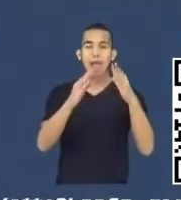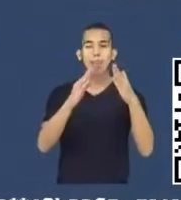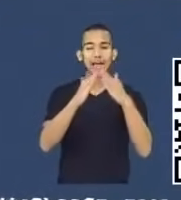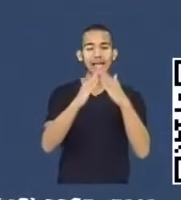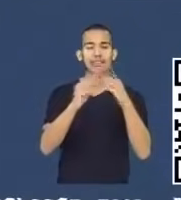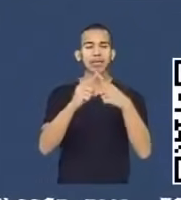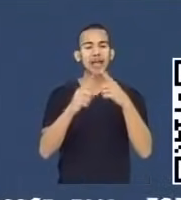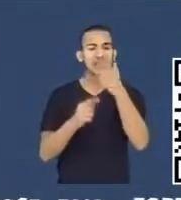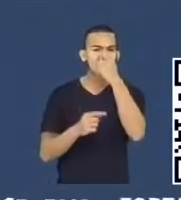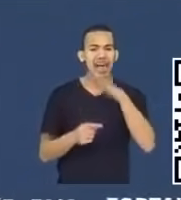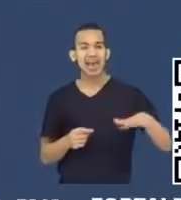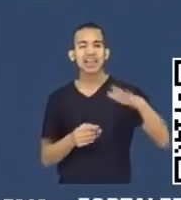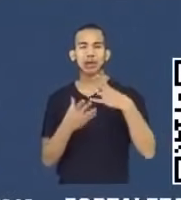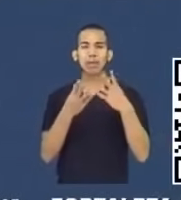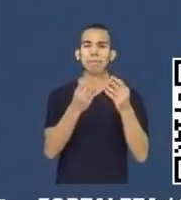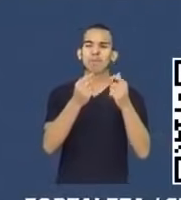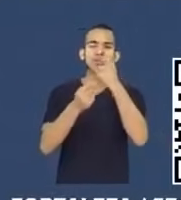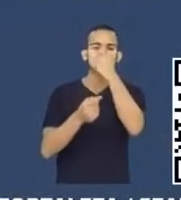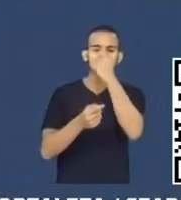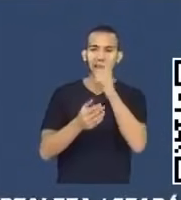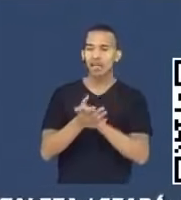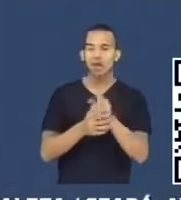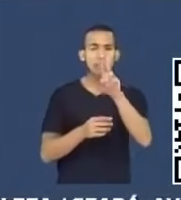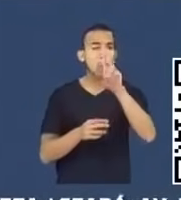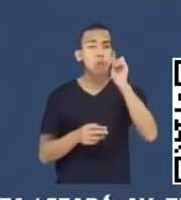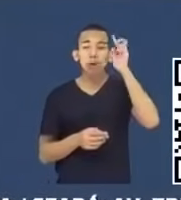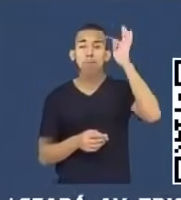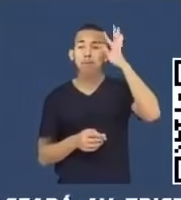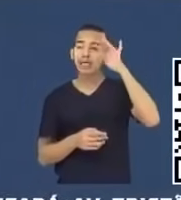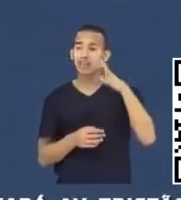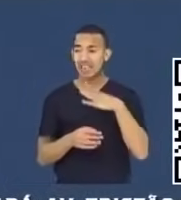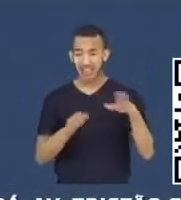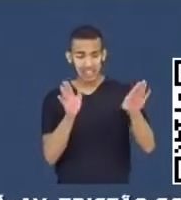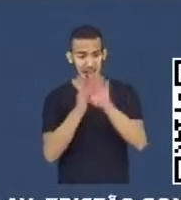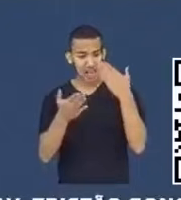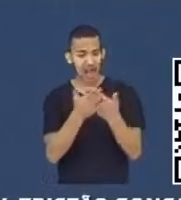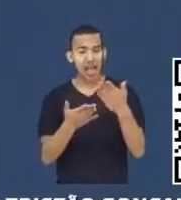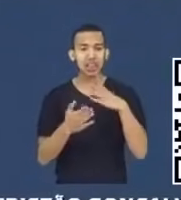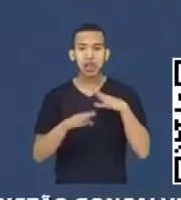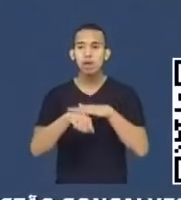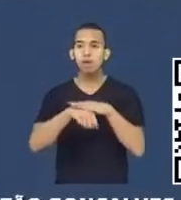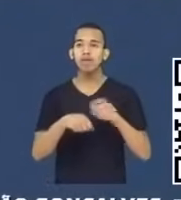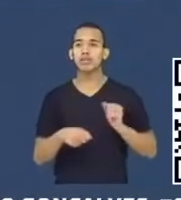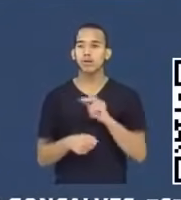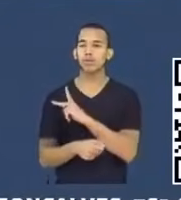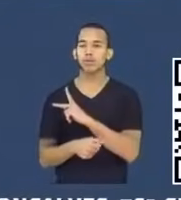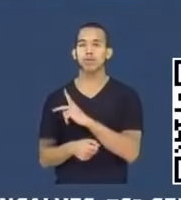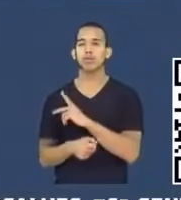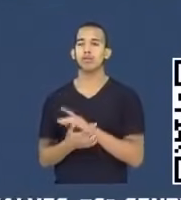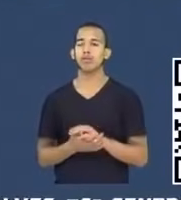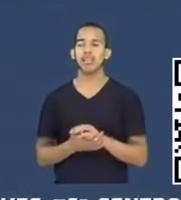tá muito cheia e é a primeira vez que a senhora pisa que a senhora nunca imaginou fosse com chegar aqui e falar com aposta Já faz um mês